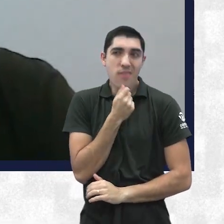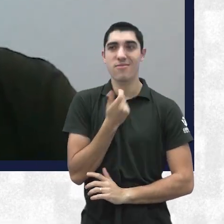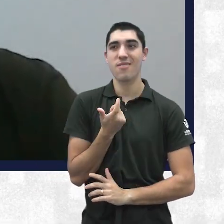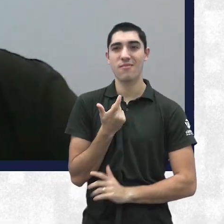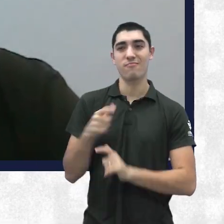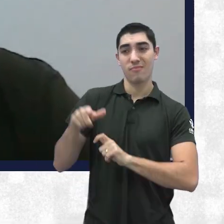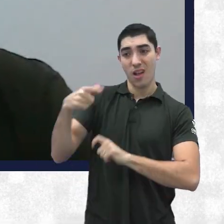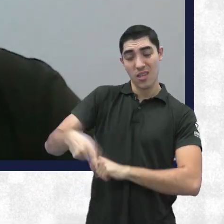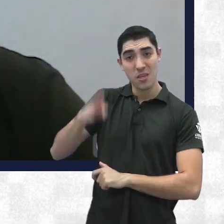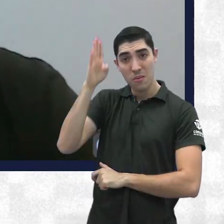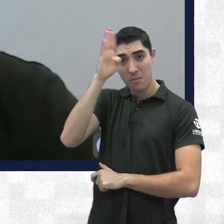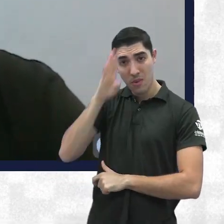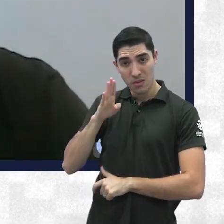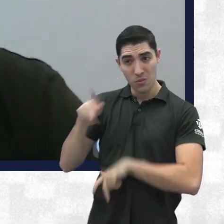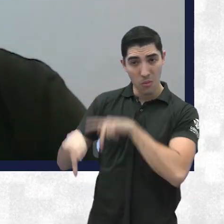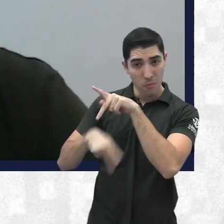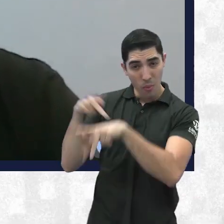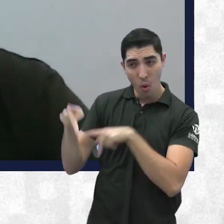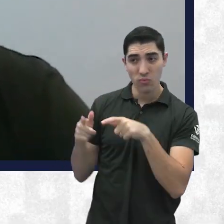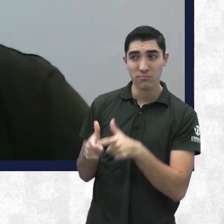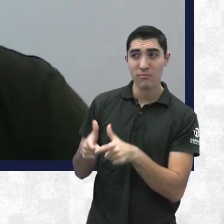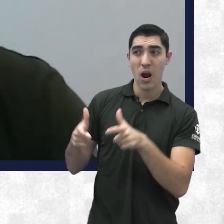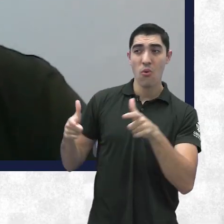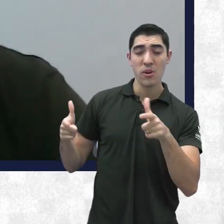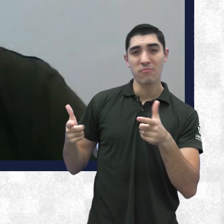por grande parte da população brasileira.